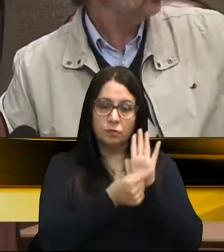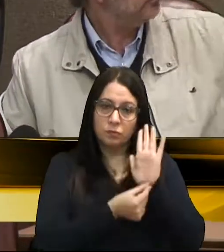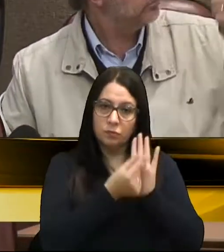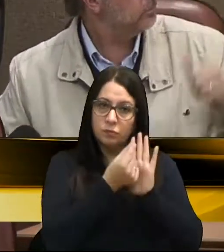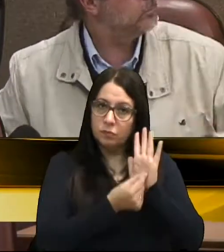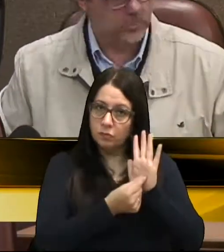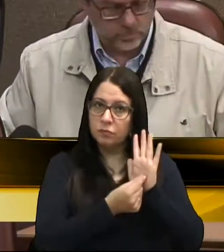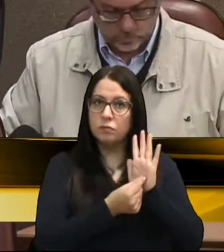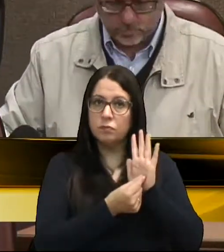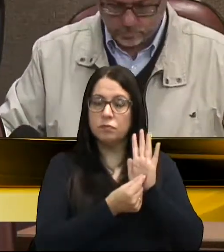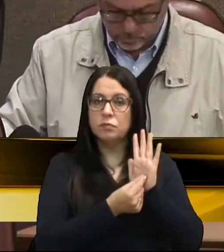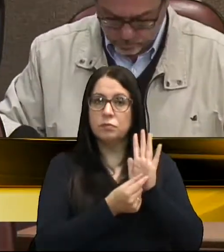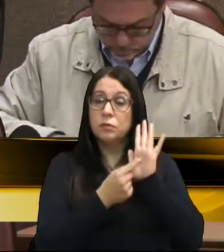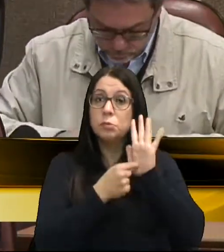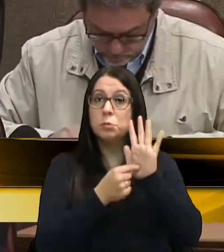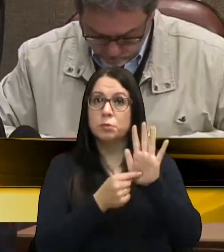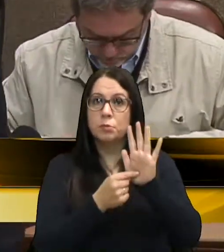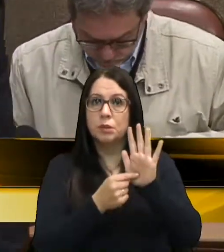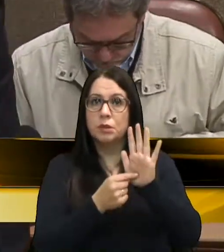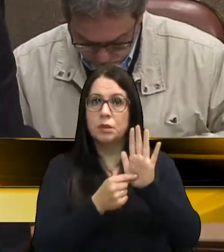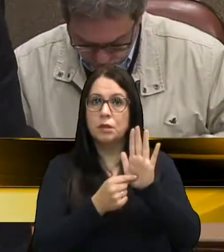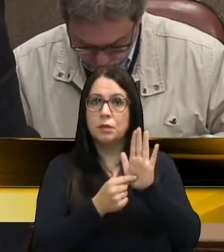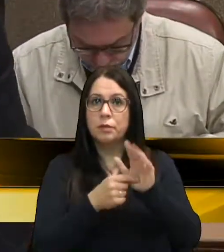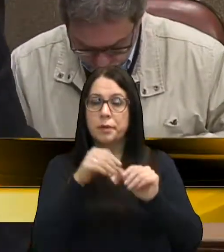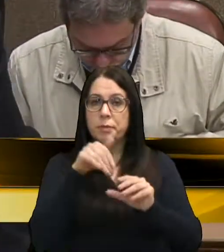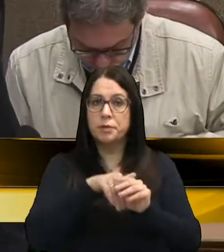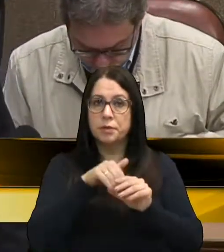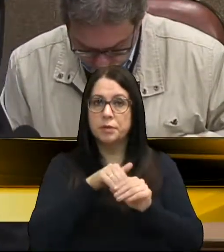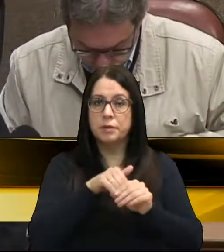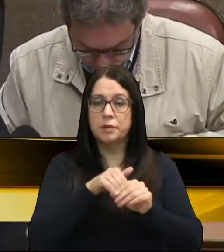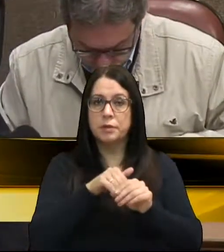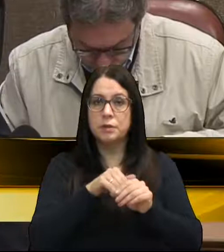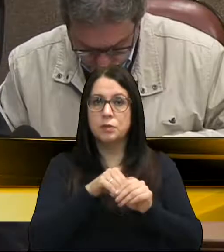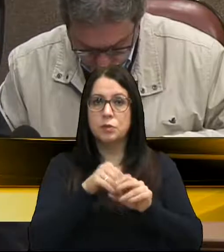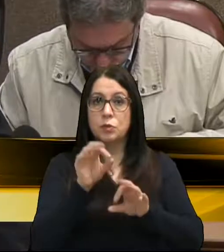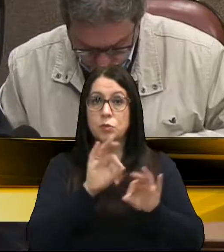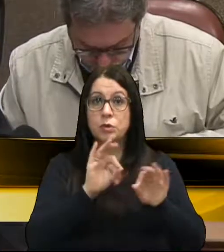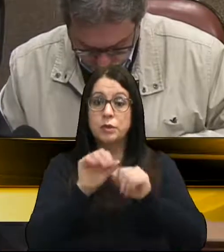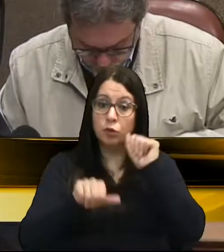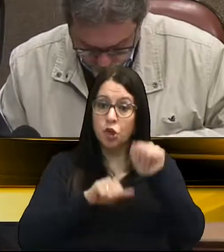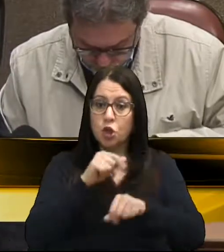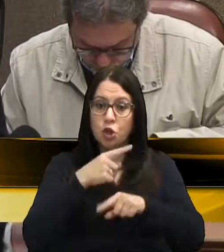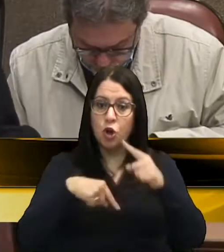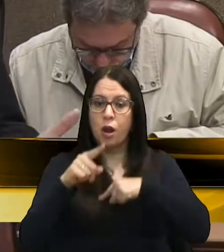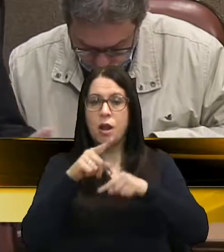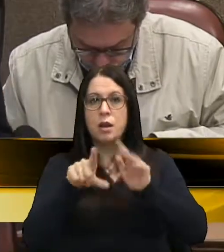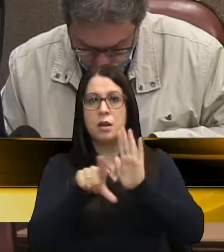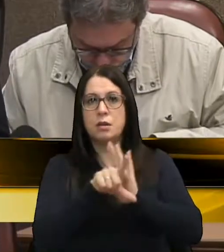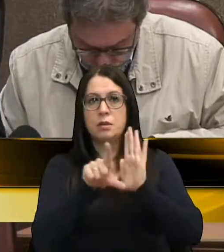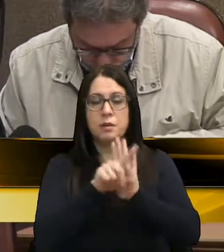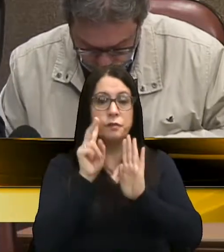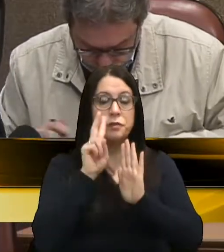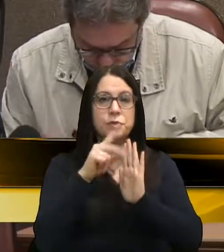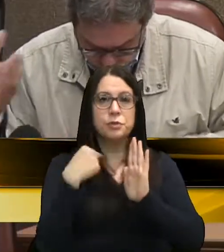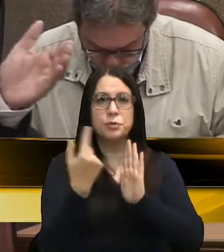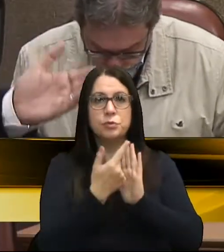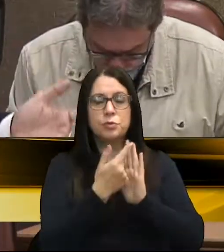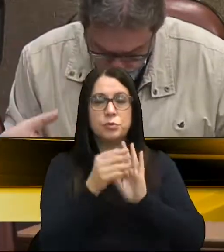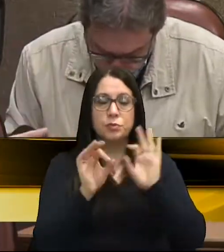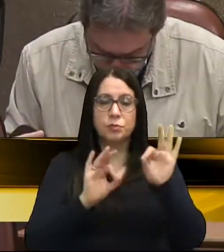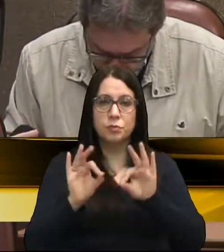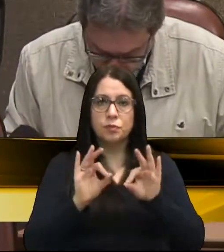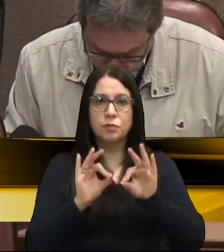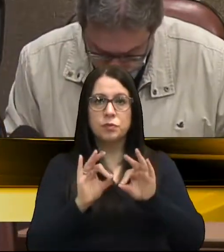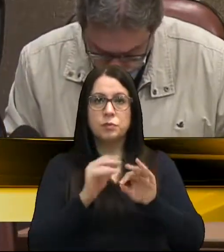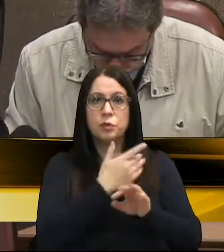orçamentários que são colocados para apreciação e tornar lei, visto que são peças do município elaboradas por